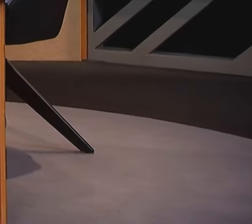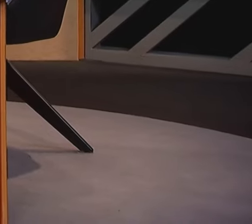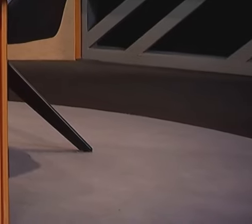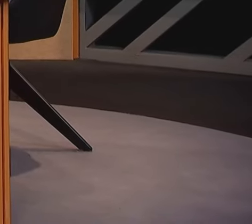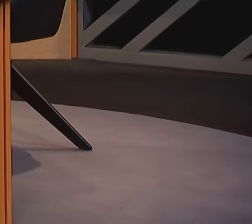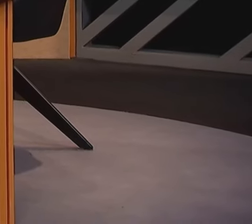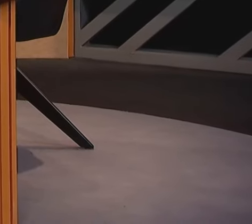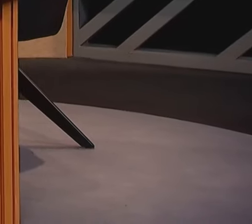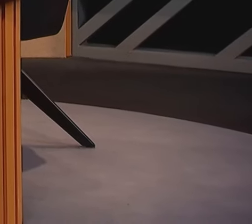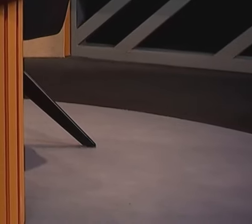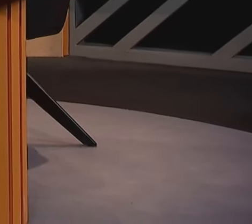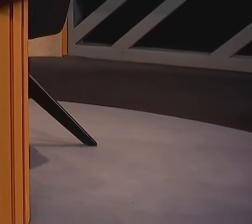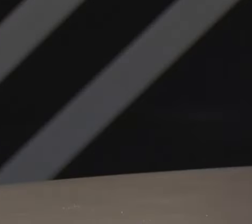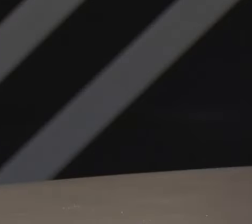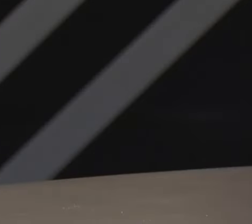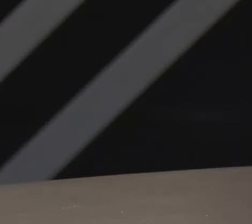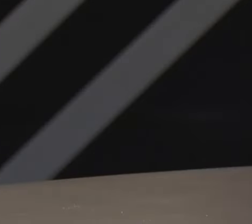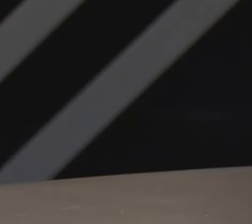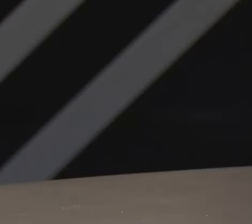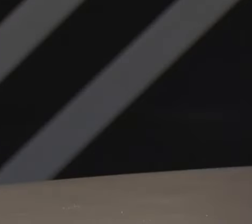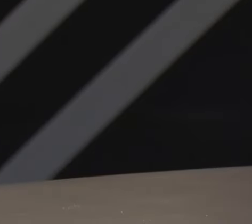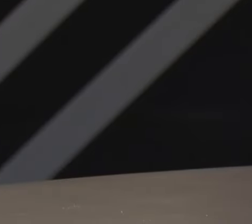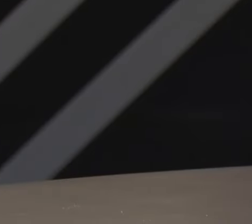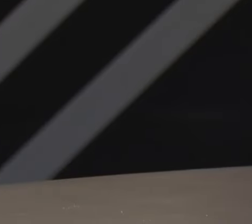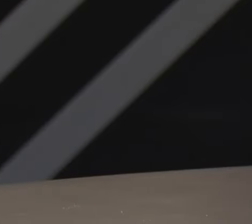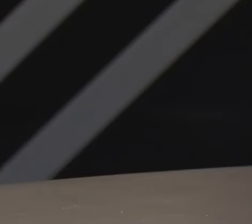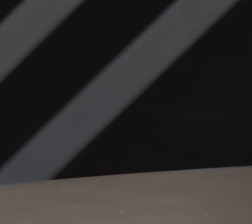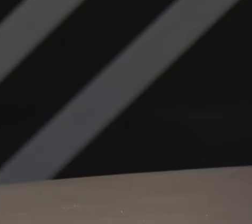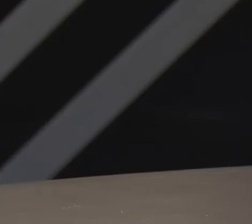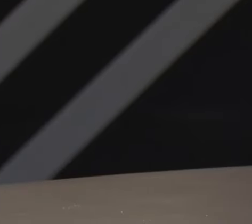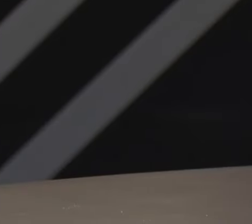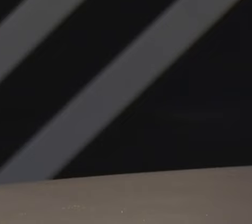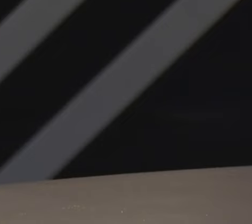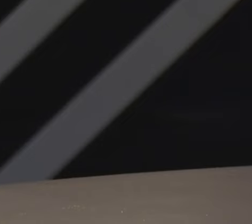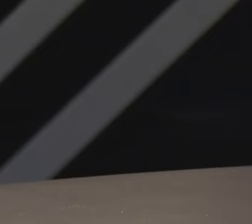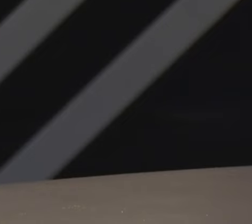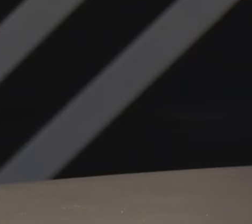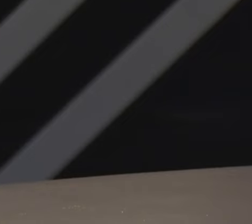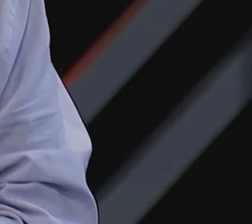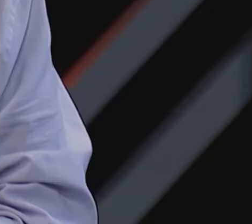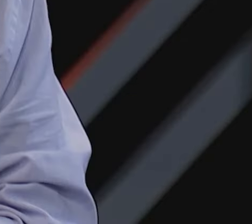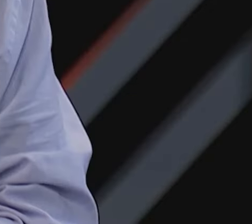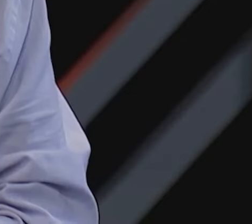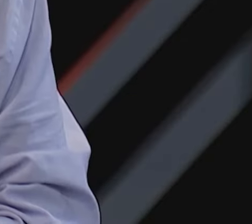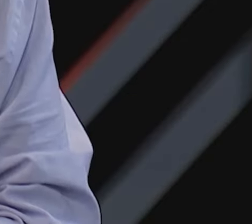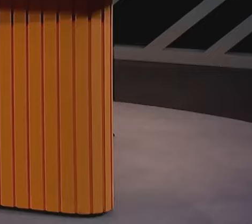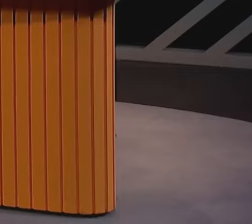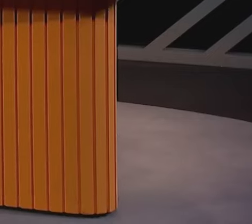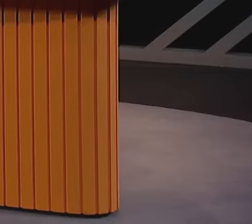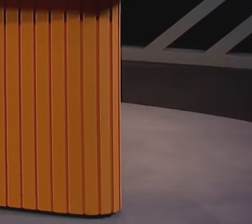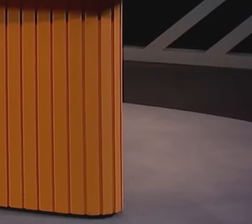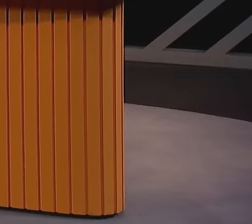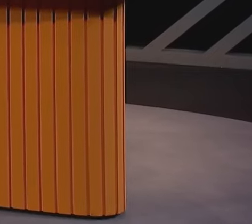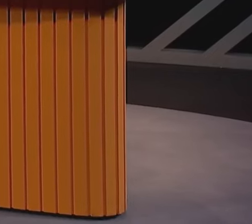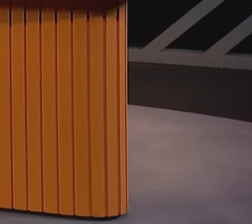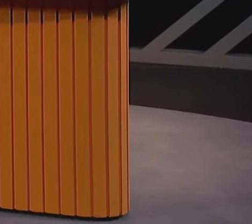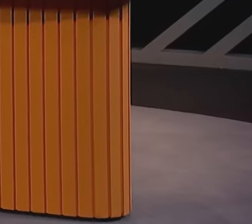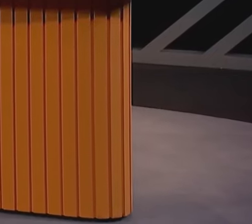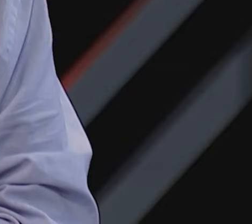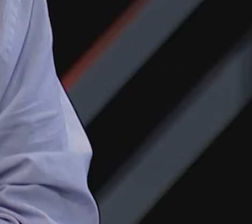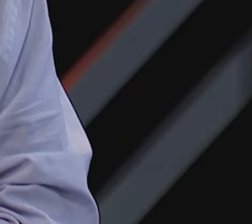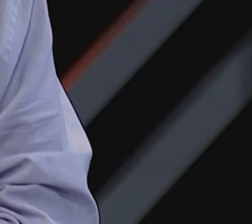um delito com a turma do colégio. O primeiro delito que eu cometi foi com a turma da escola particular, não foi nem na rua. Foi antes da turma da rua. Foi antes da turma